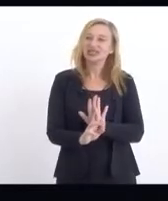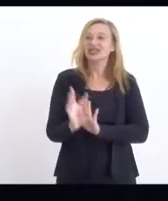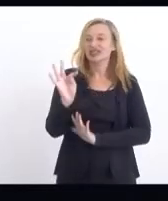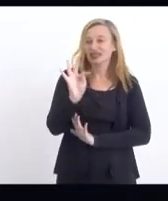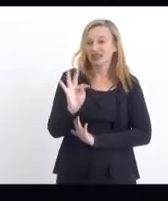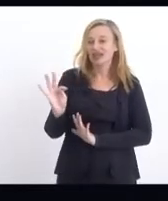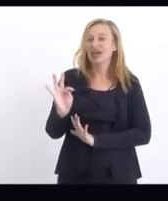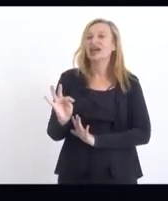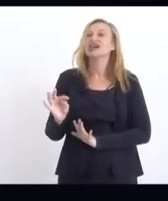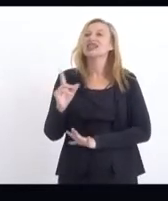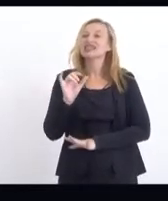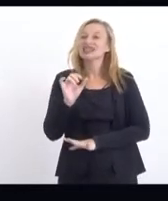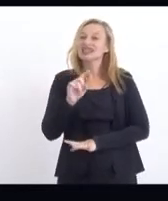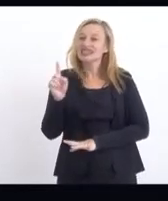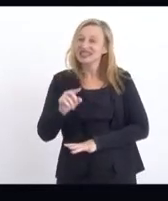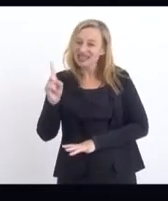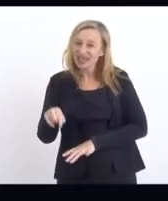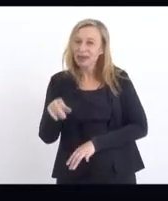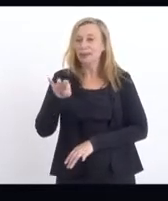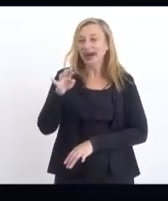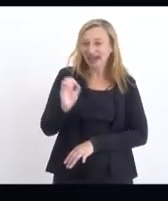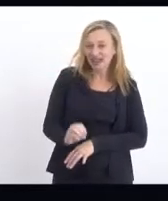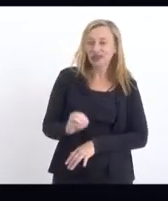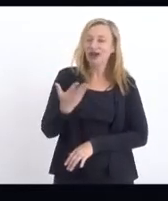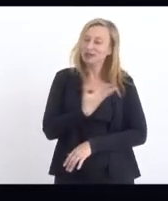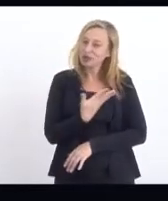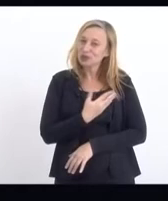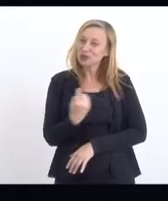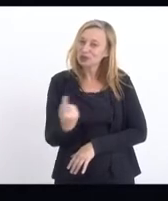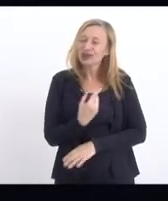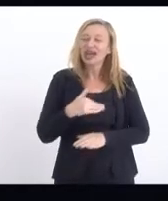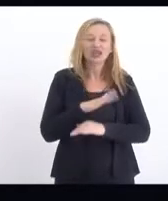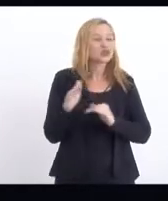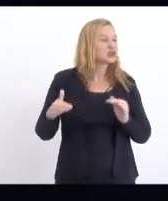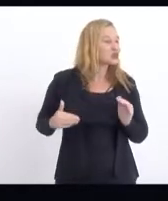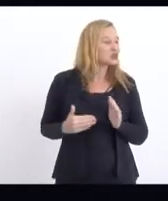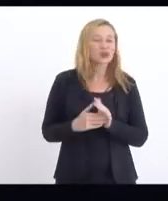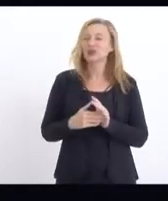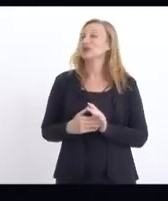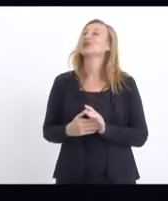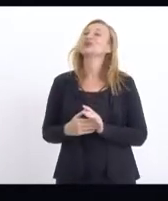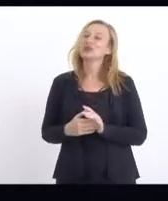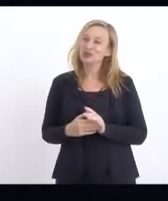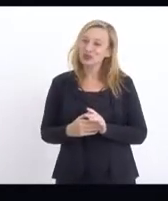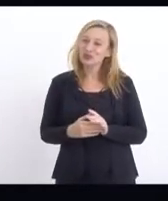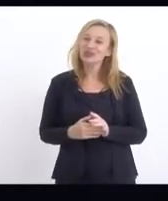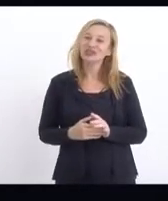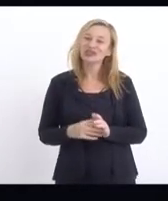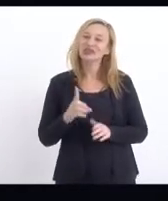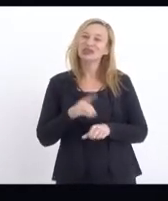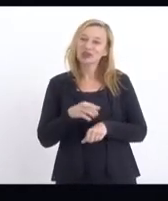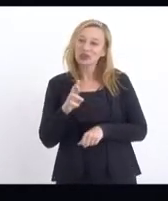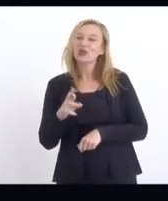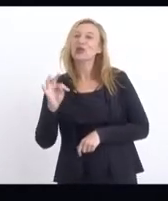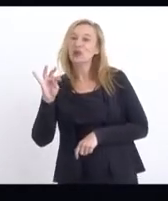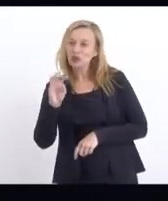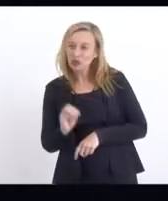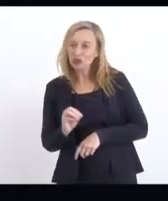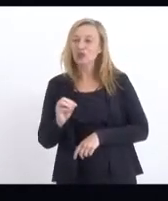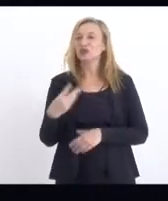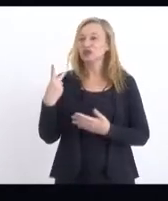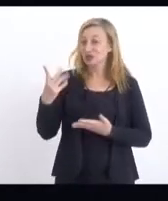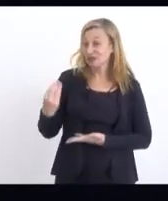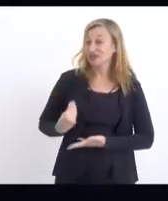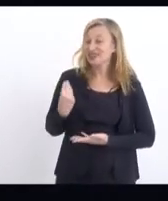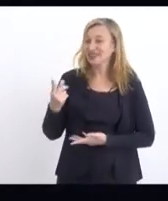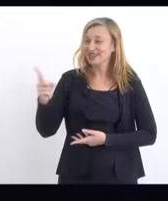o Zé Magno Hoffmann, nosso amigo. Saúdo a todos os dirigentes, e doutor Rodolfo Tavares, que nos honra com sua presença,